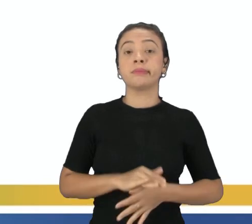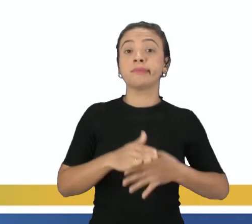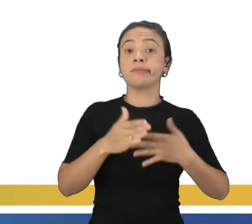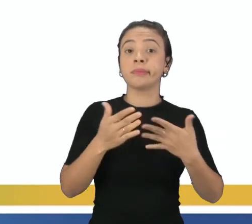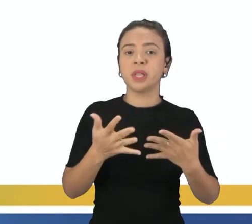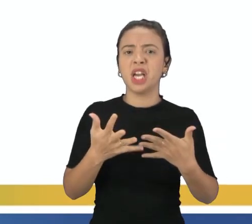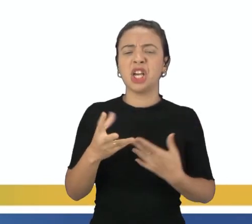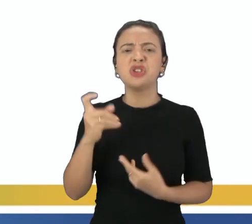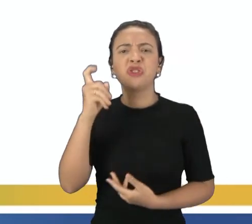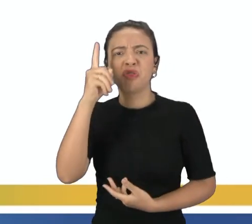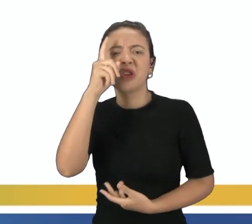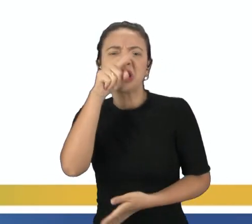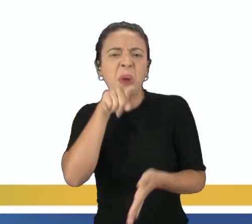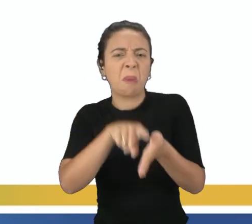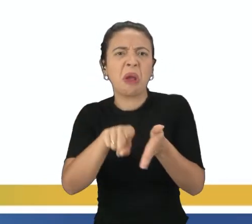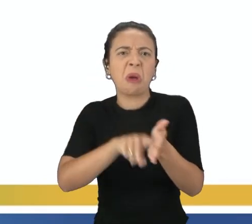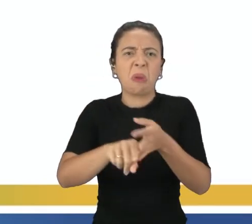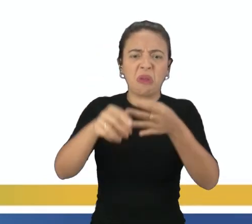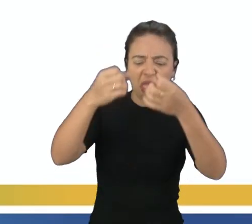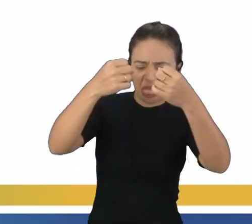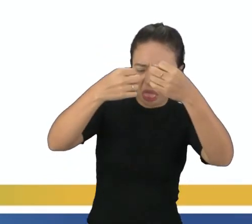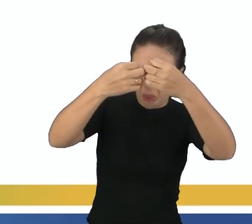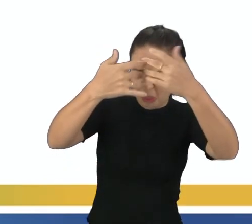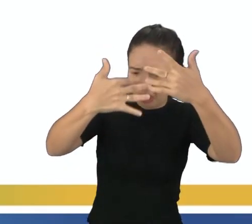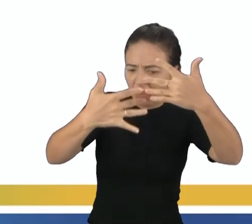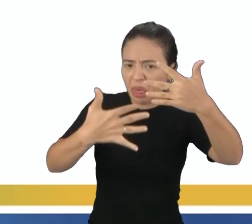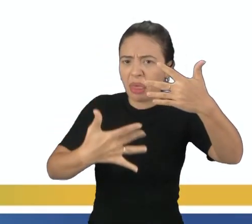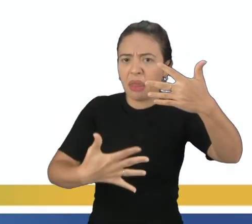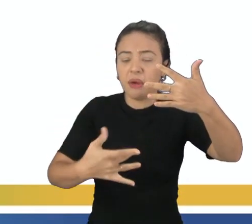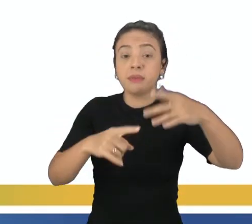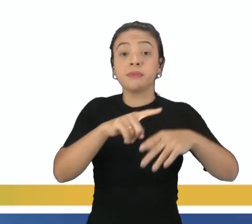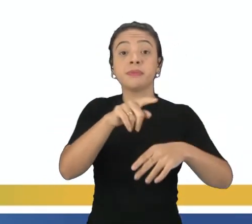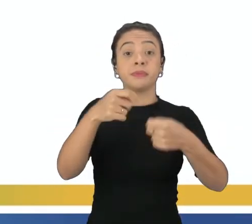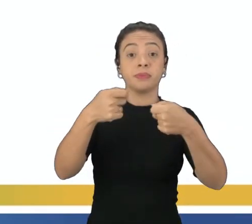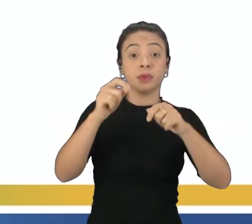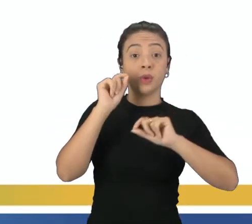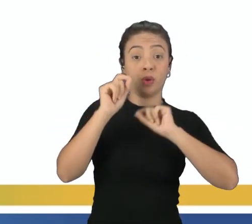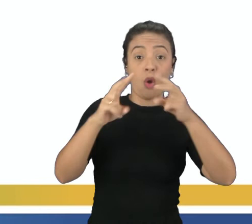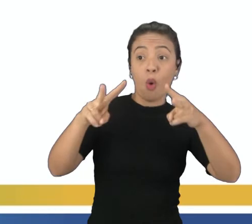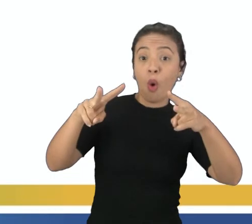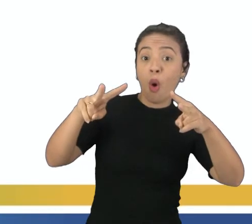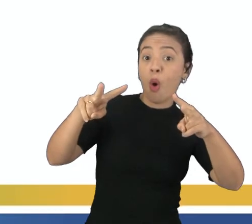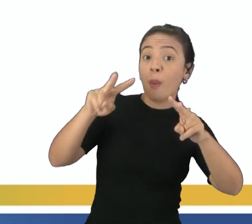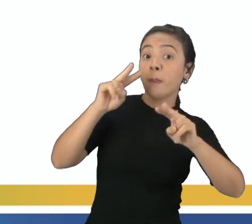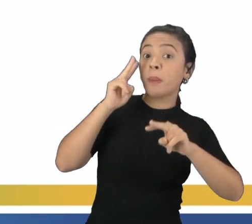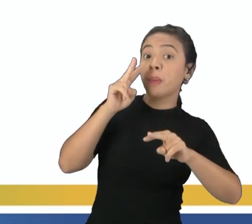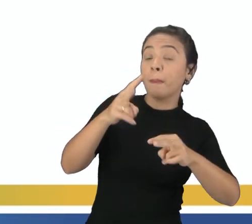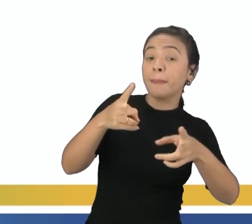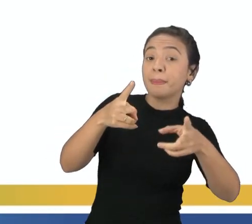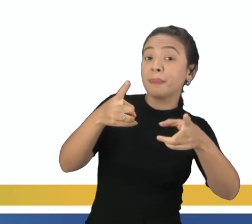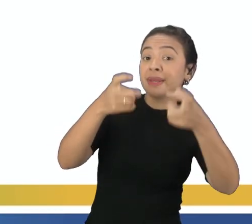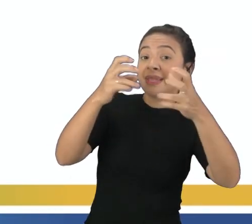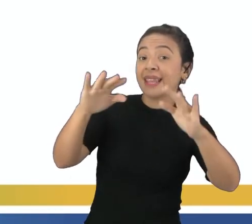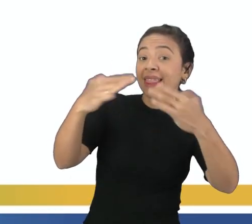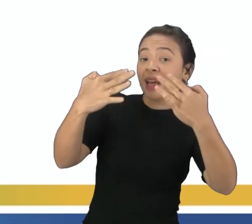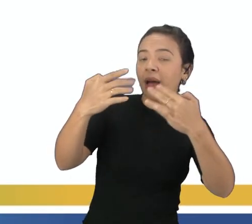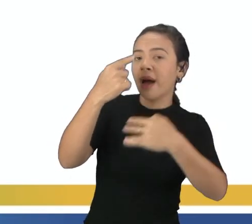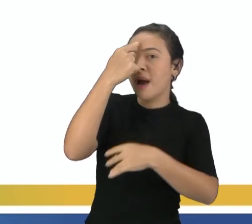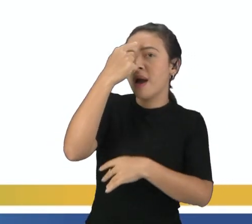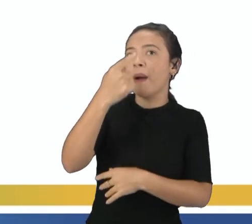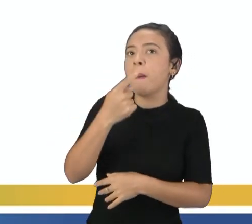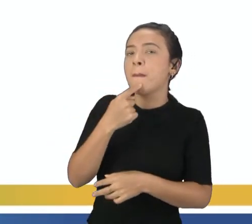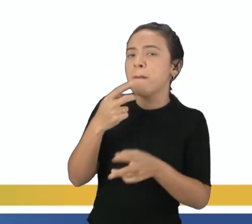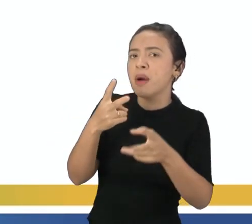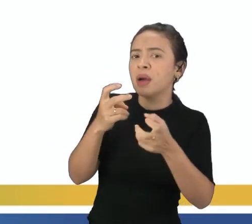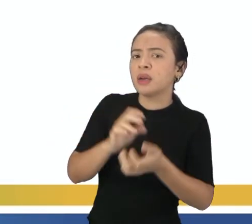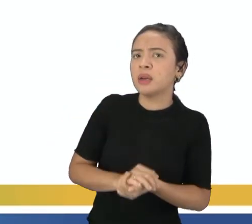enunciado seja complicado, né, esses conceitos você nunca viu, eu só quero que você olhe para a imagem, né, esse círculozinho aí, e me